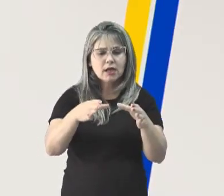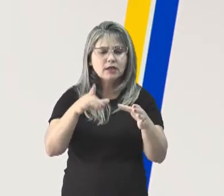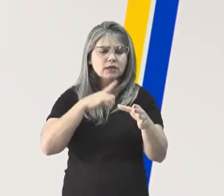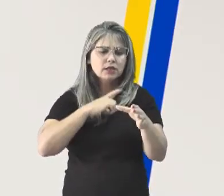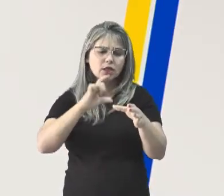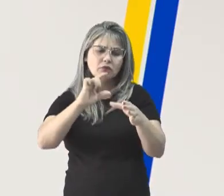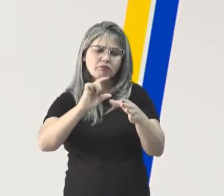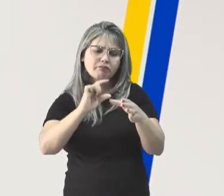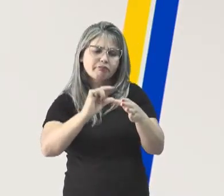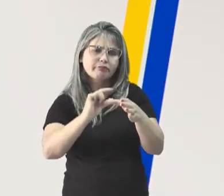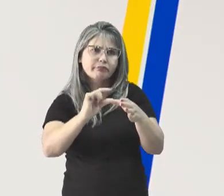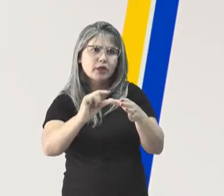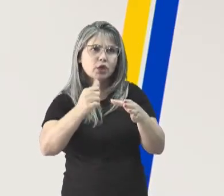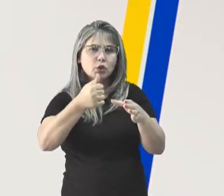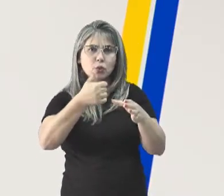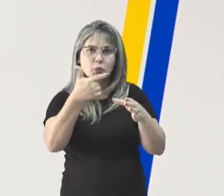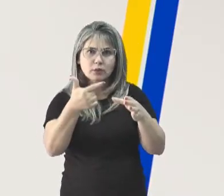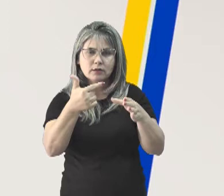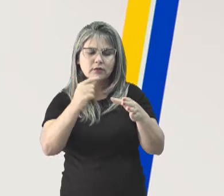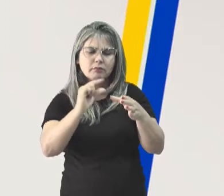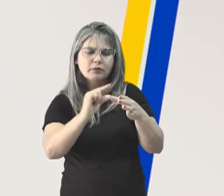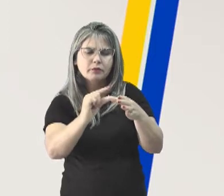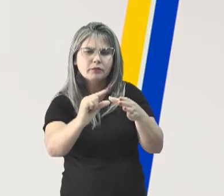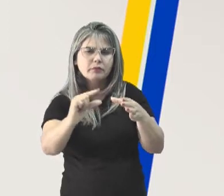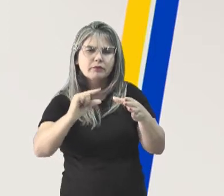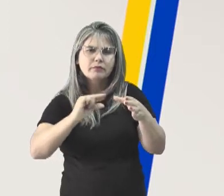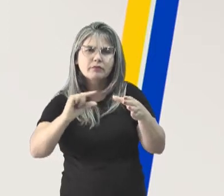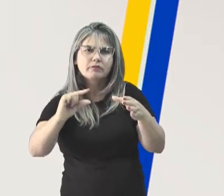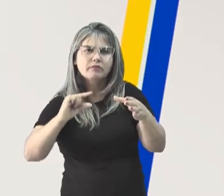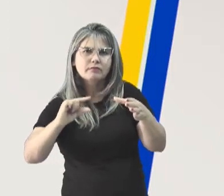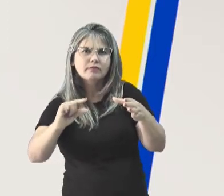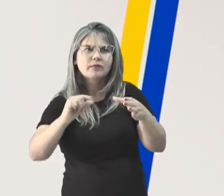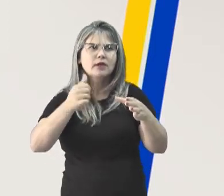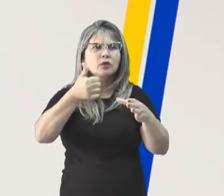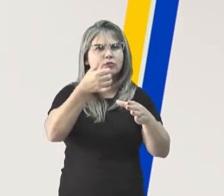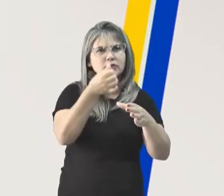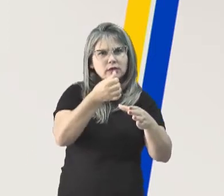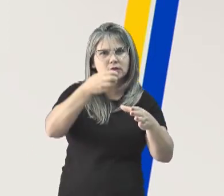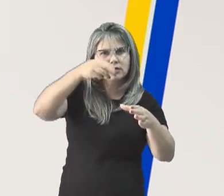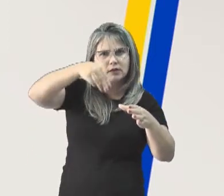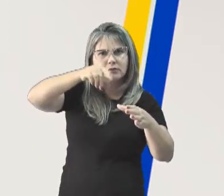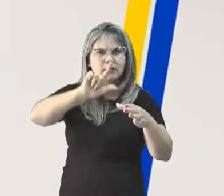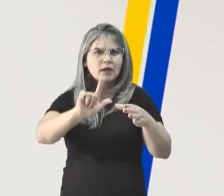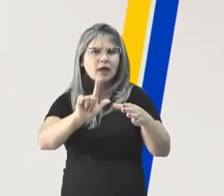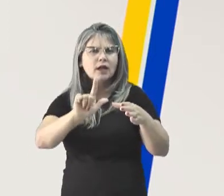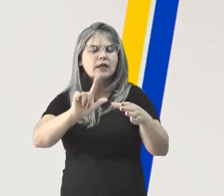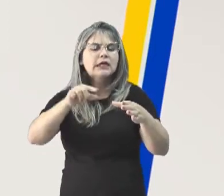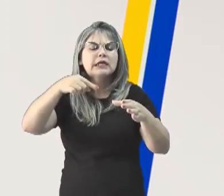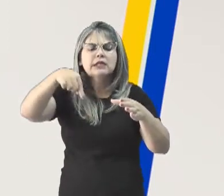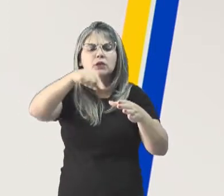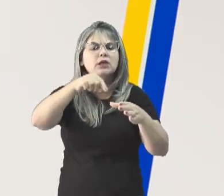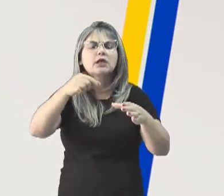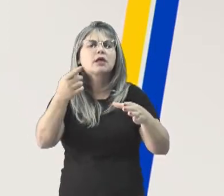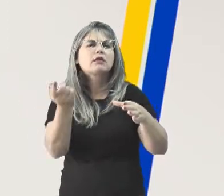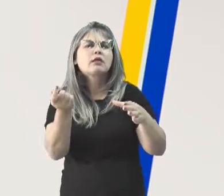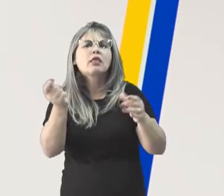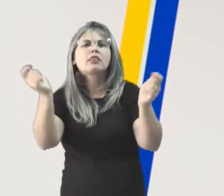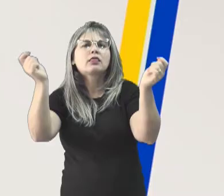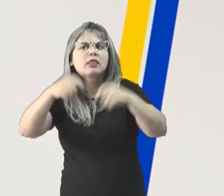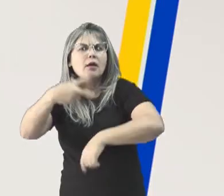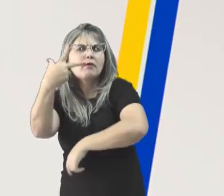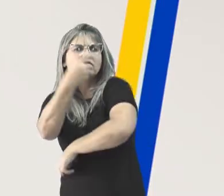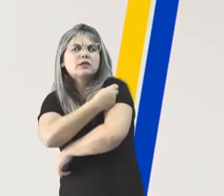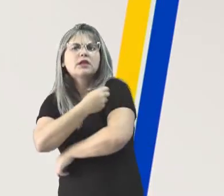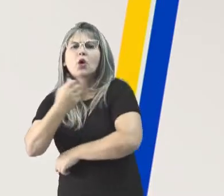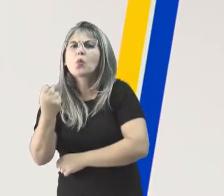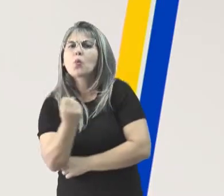A, 36 pessoas, letra B, 72 pessoas, letra C,